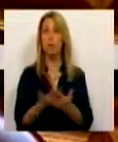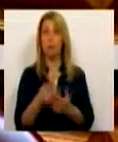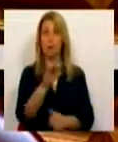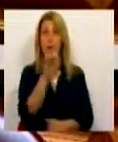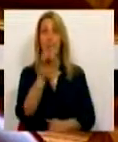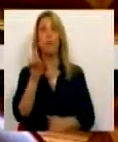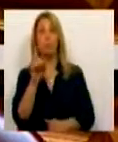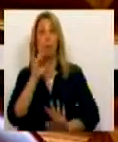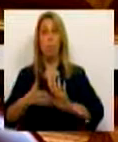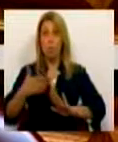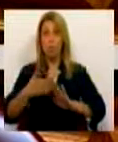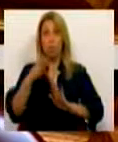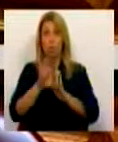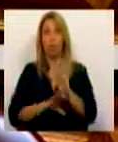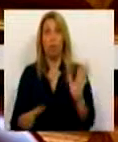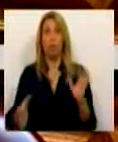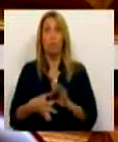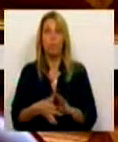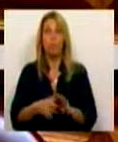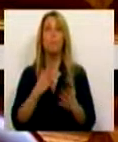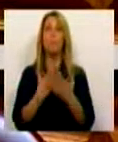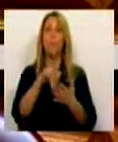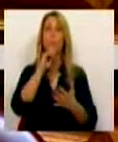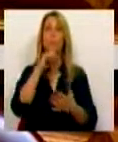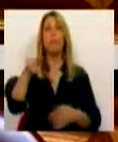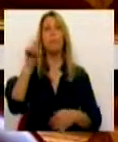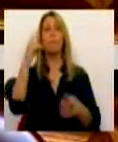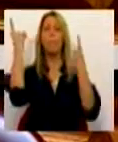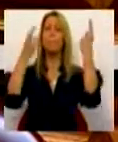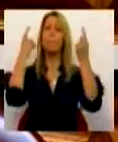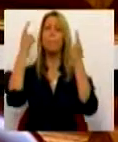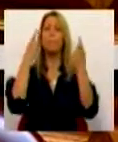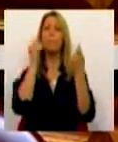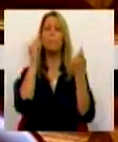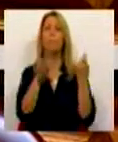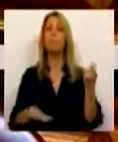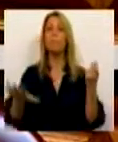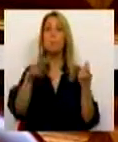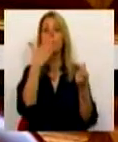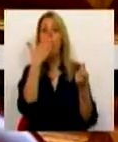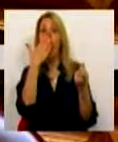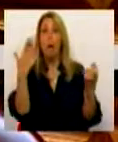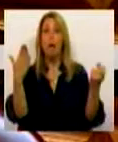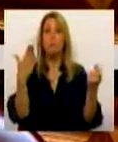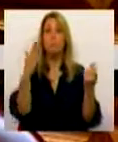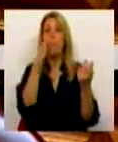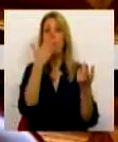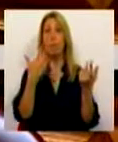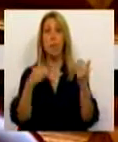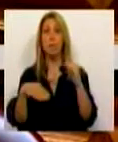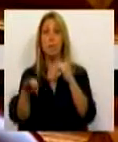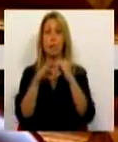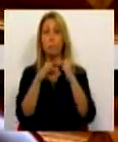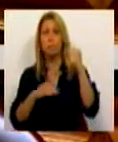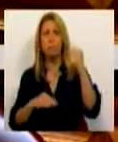questões prementes do currículo, permitindo também uma reflexão sobre situações de aparente menor equidade,